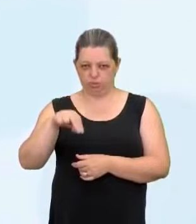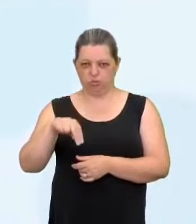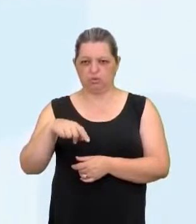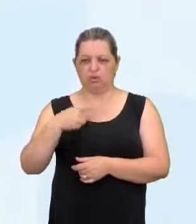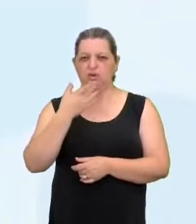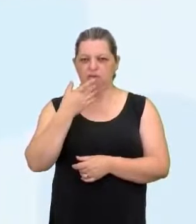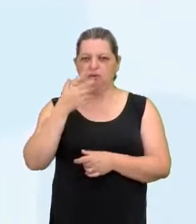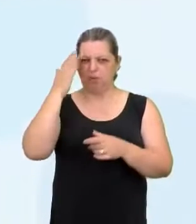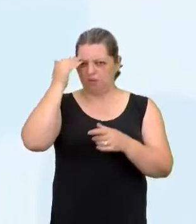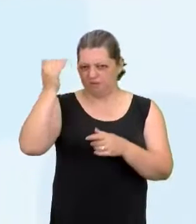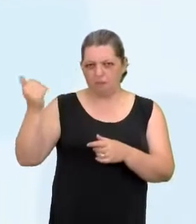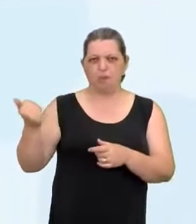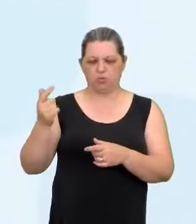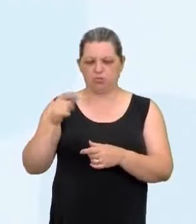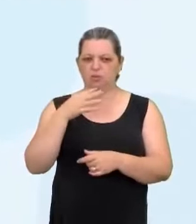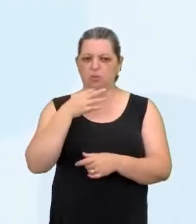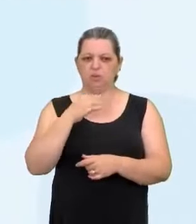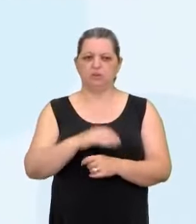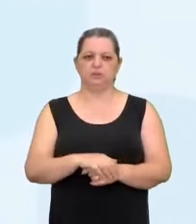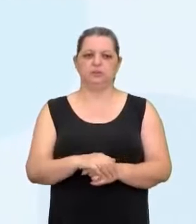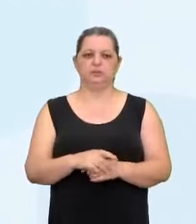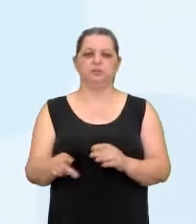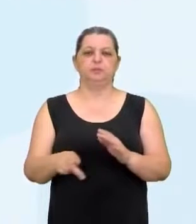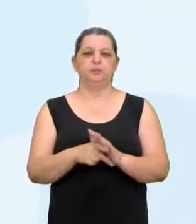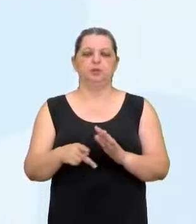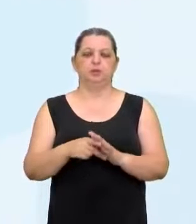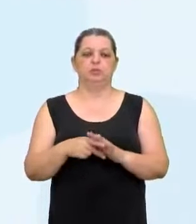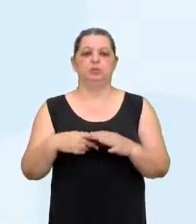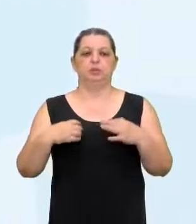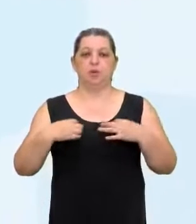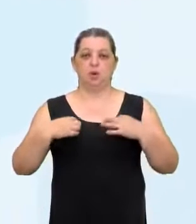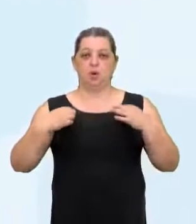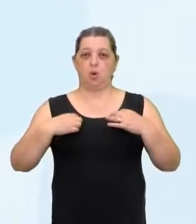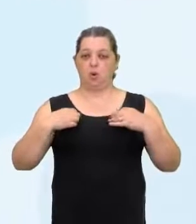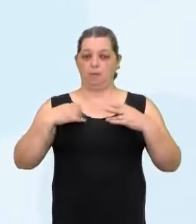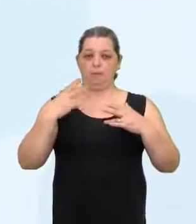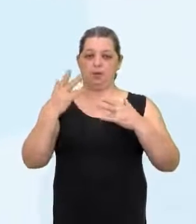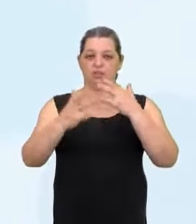conheço, com a peça Vestido de Noiva em